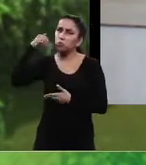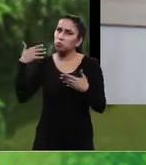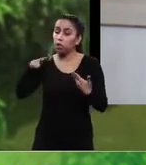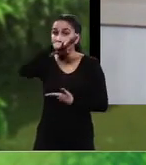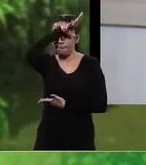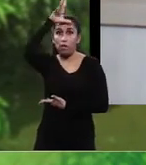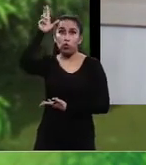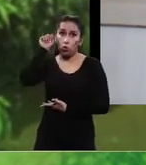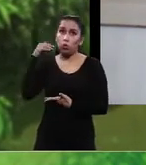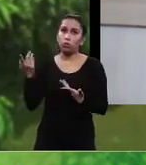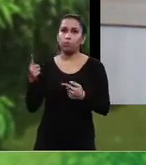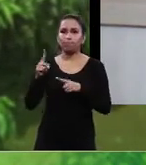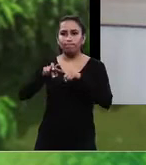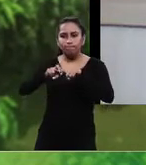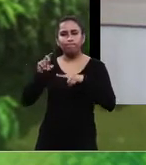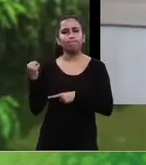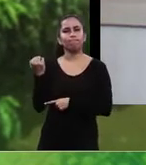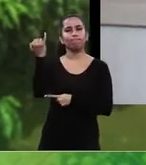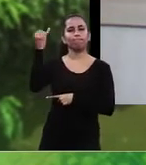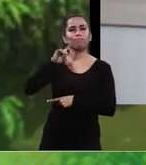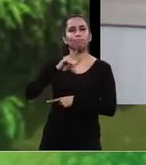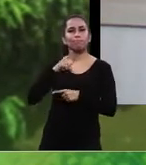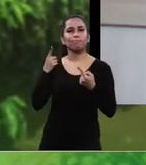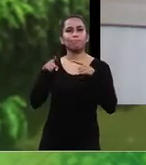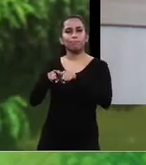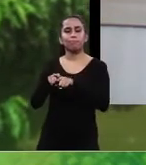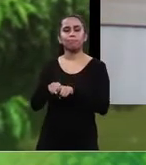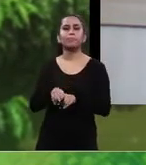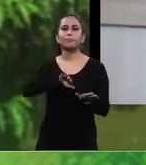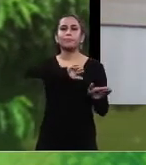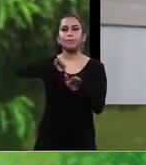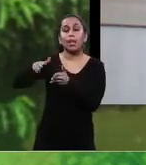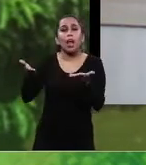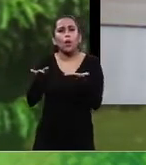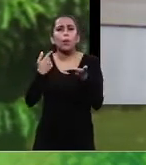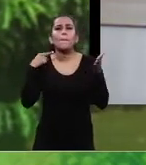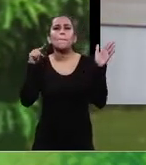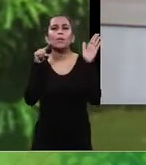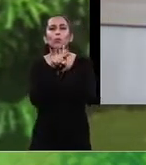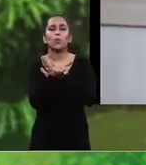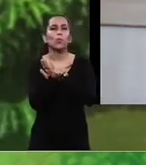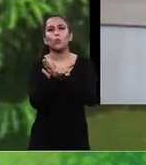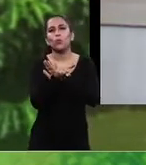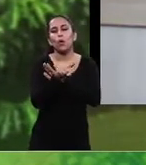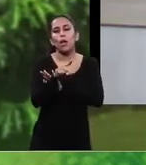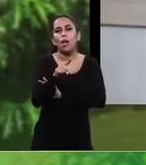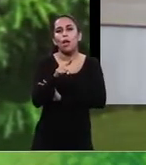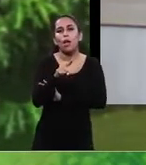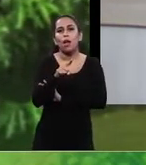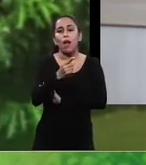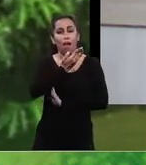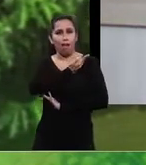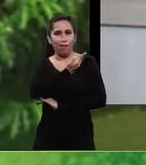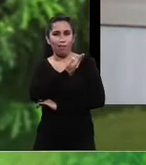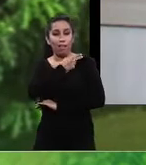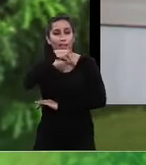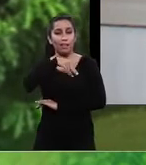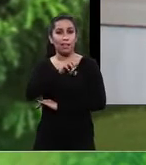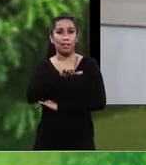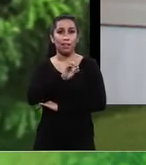parcerias. Agora eu pergunto para o nosso querido Nelson.